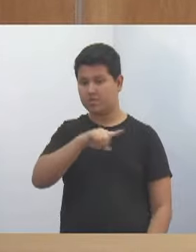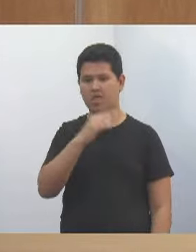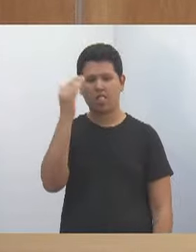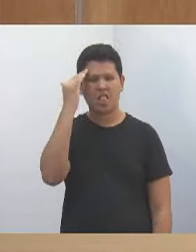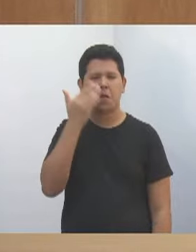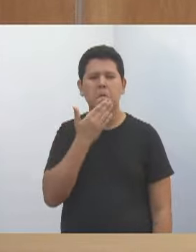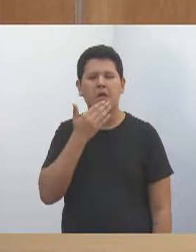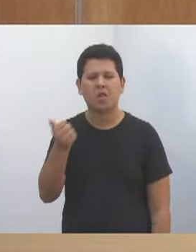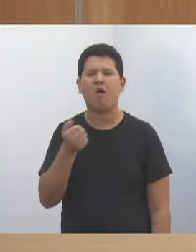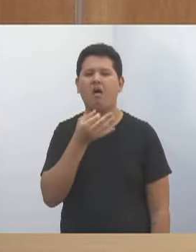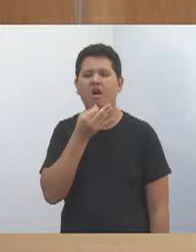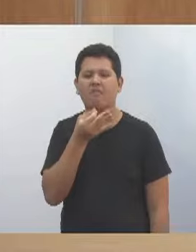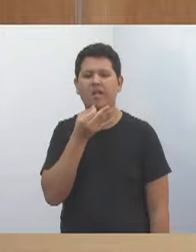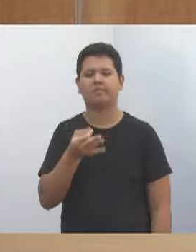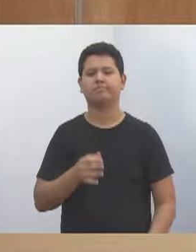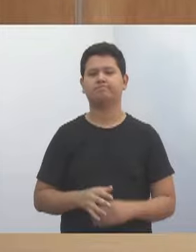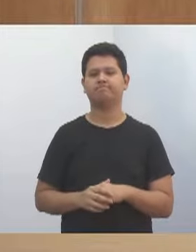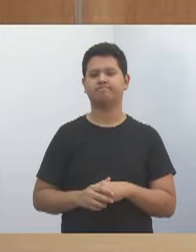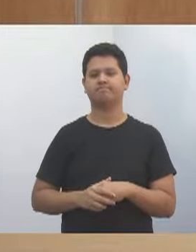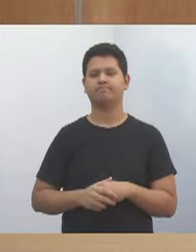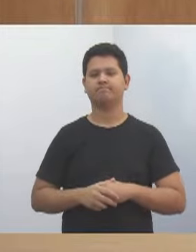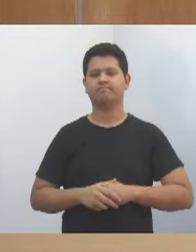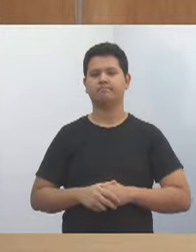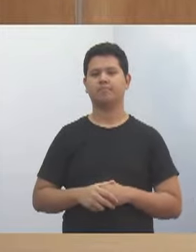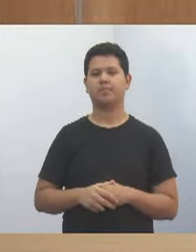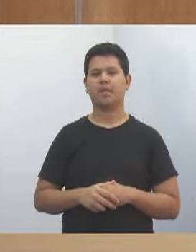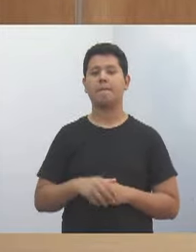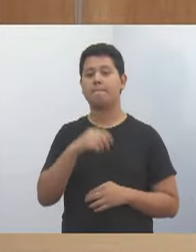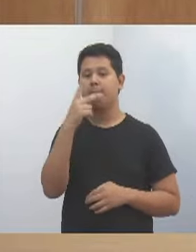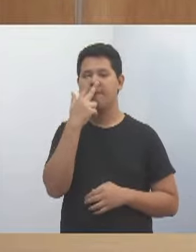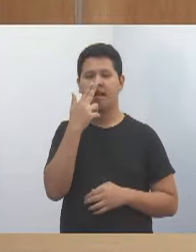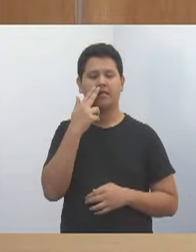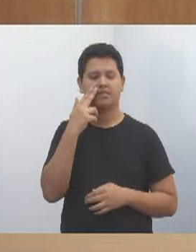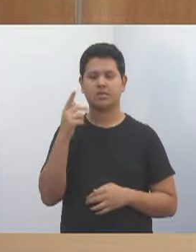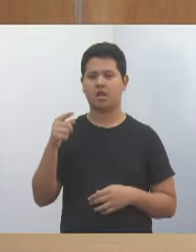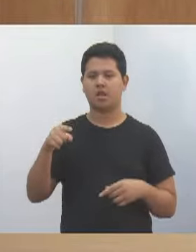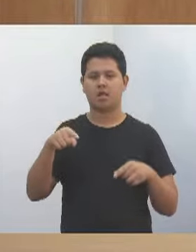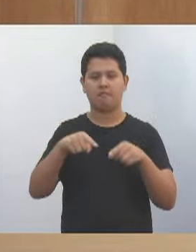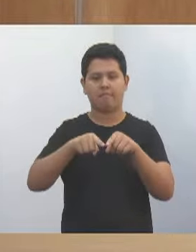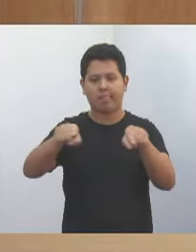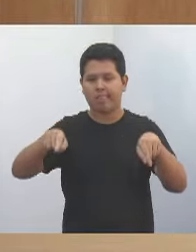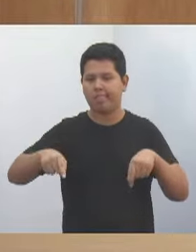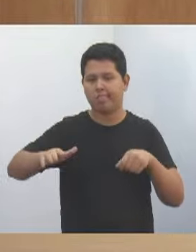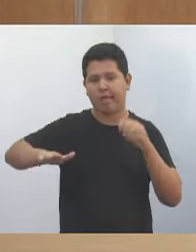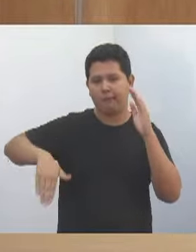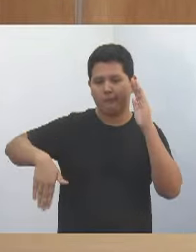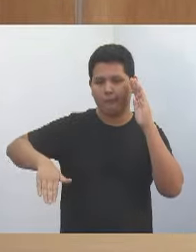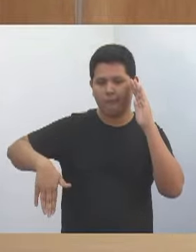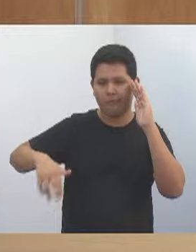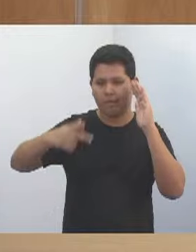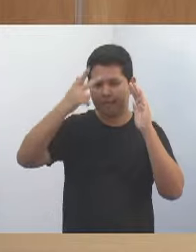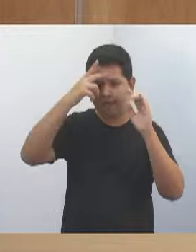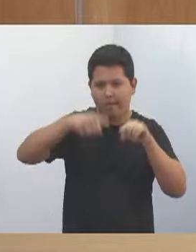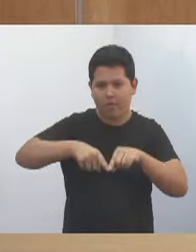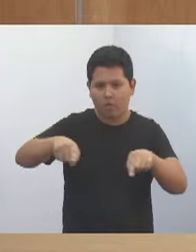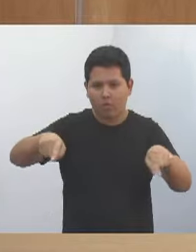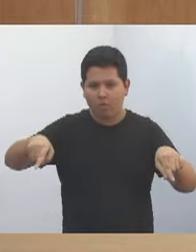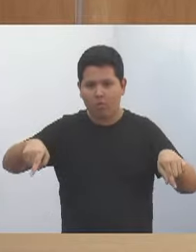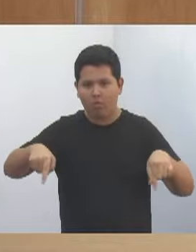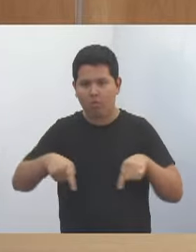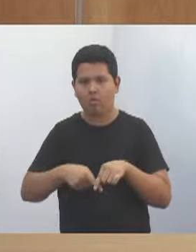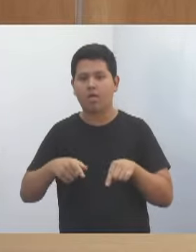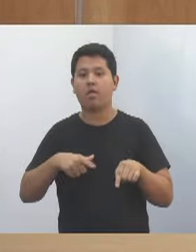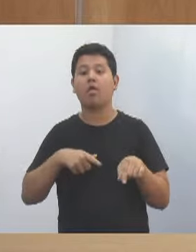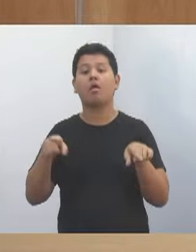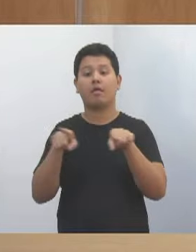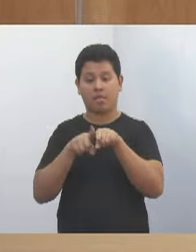possam entender melhor, seria piscinões, né? Piscinões, ela ajuda a deter a água também.